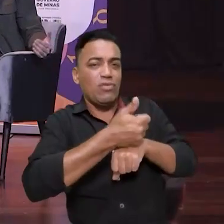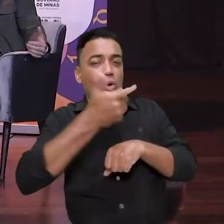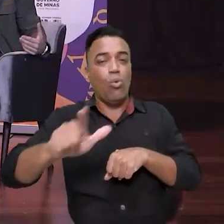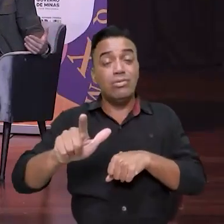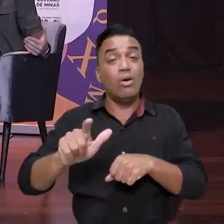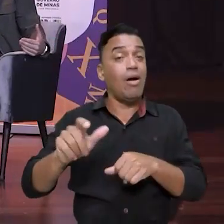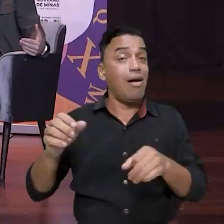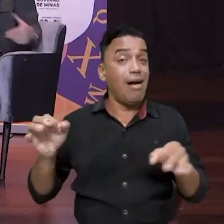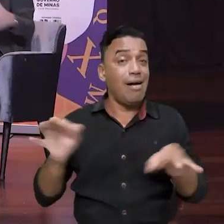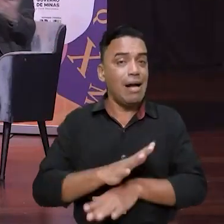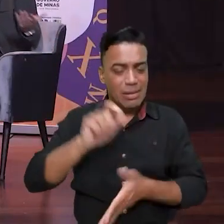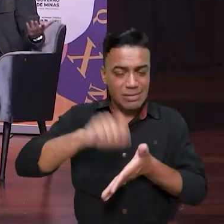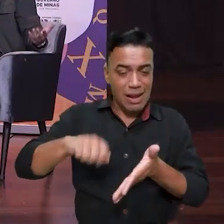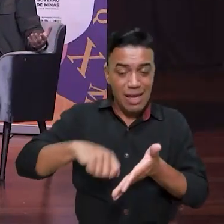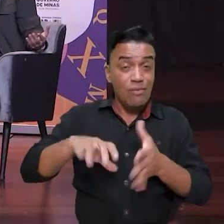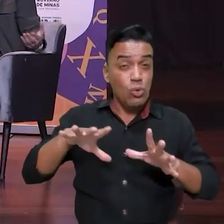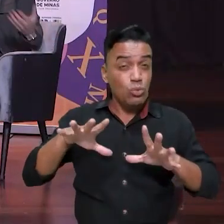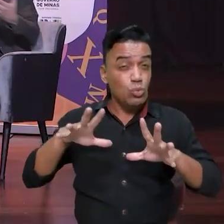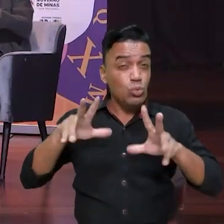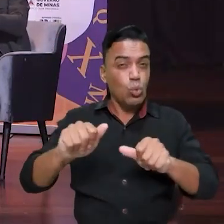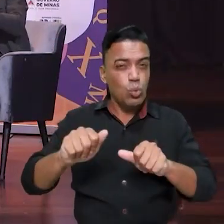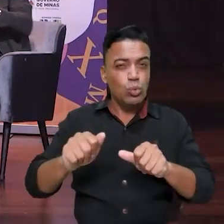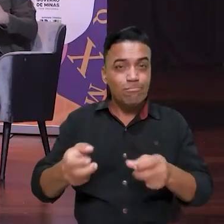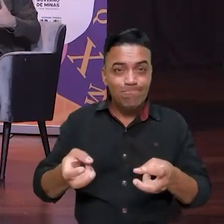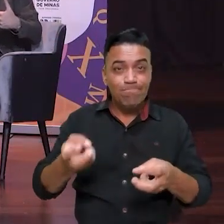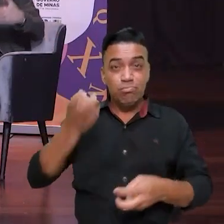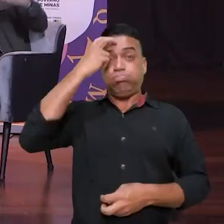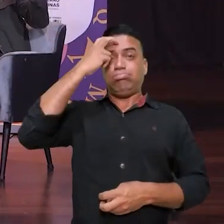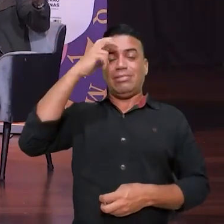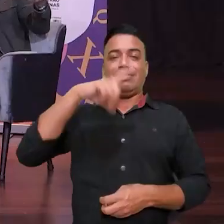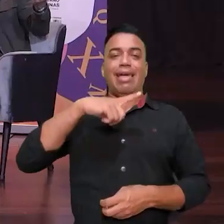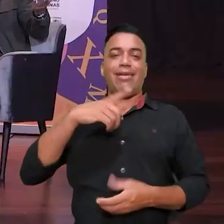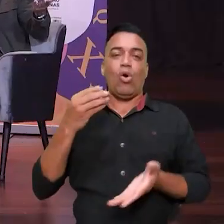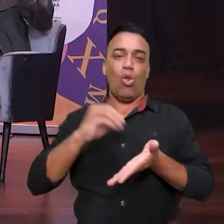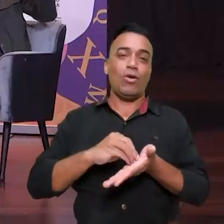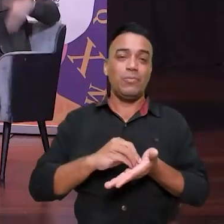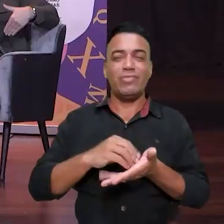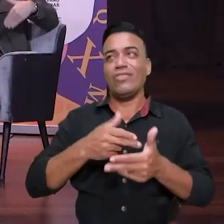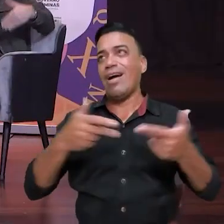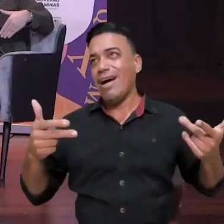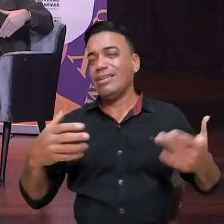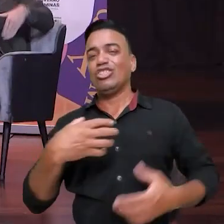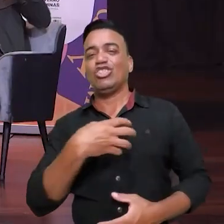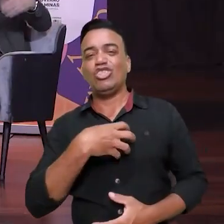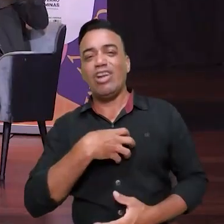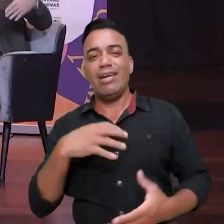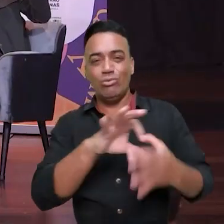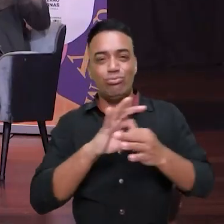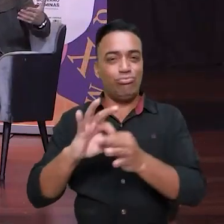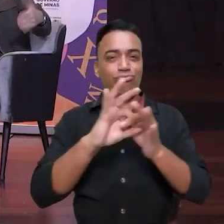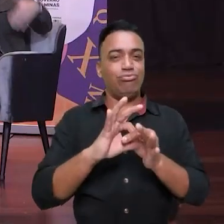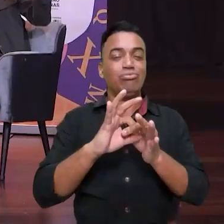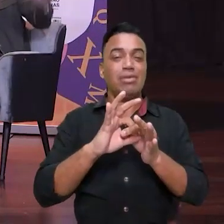jeito, você acaba escrevendo com tudo que você tem, né? E, aliás, nesse exercício de ter todos os eus reunidos para estar